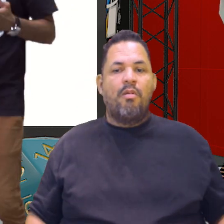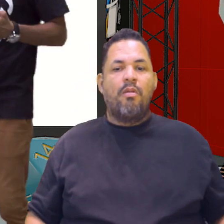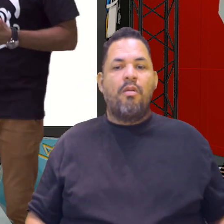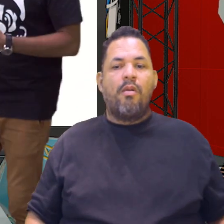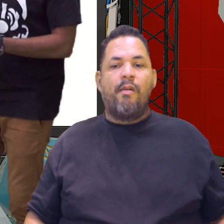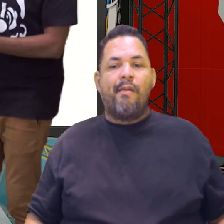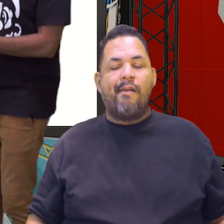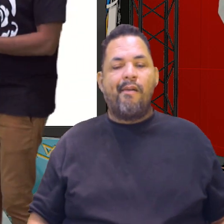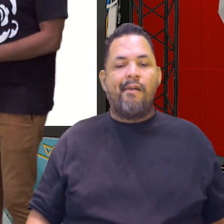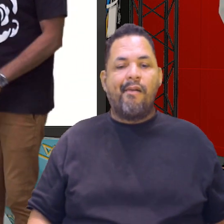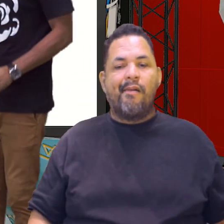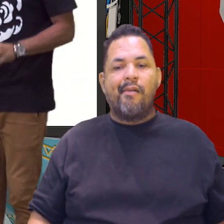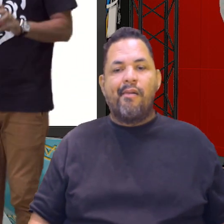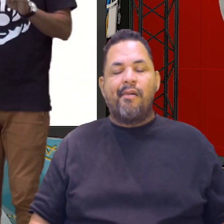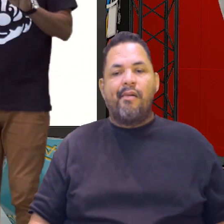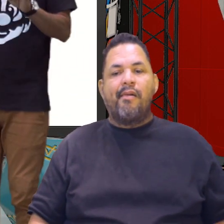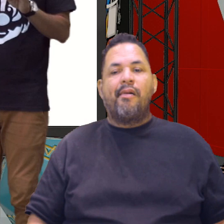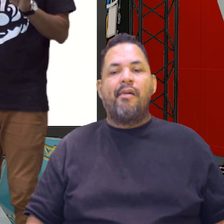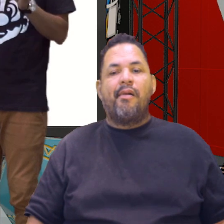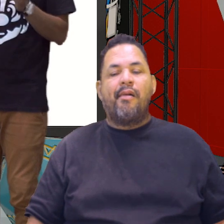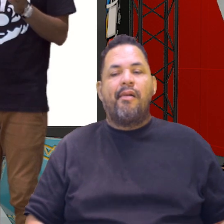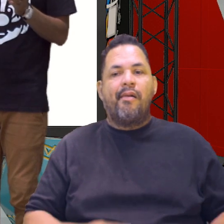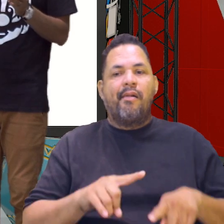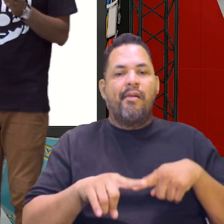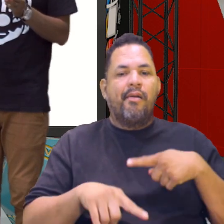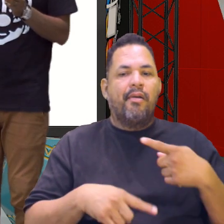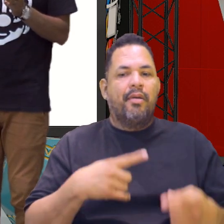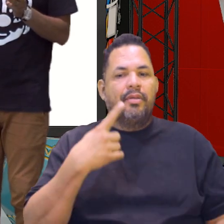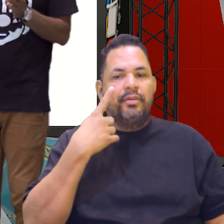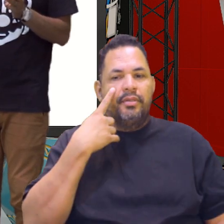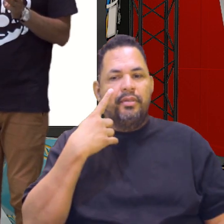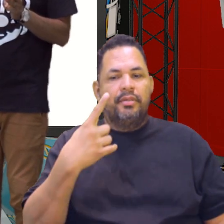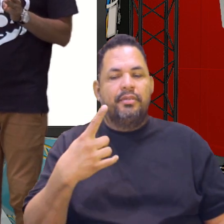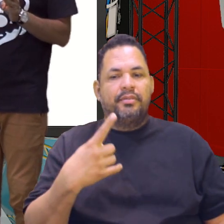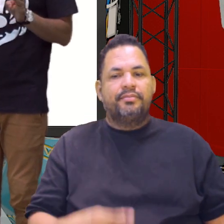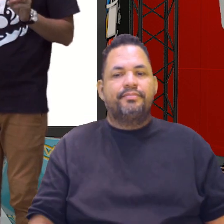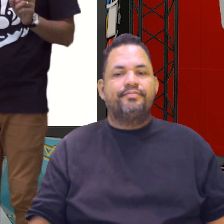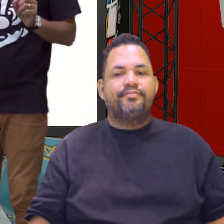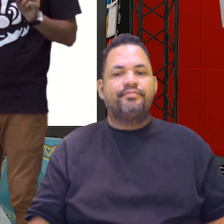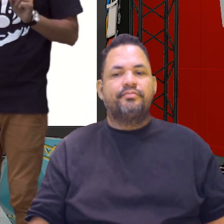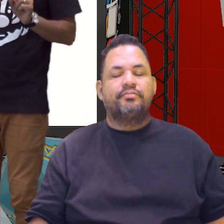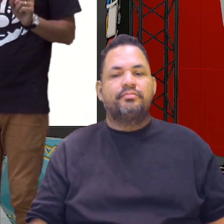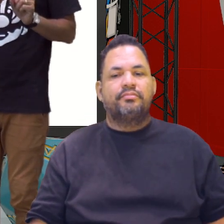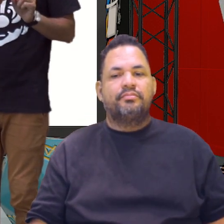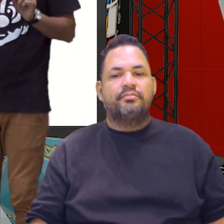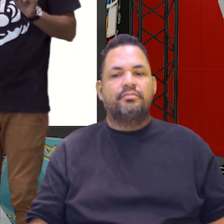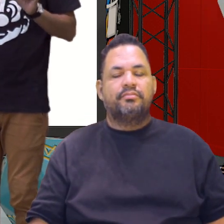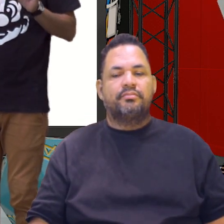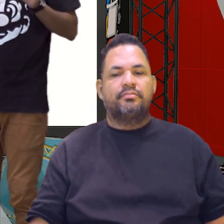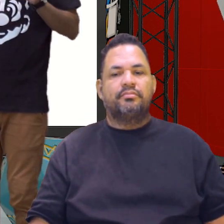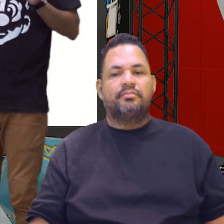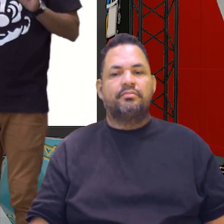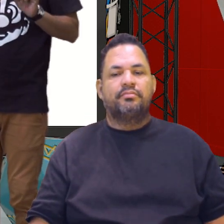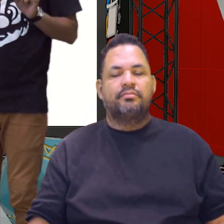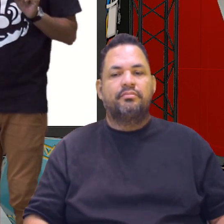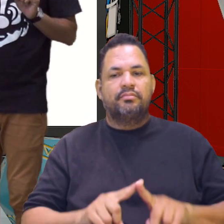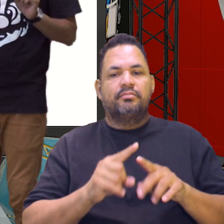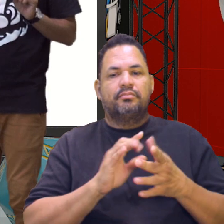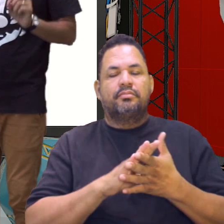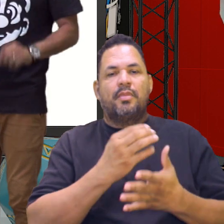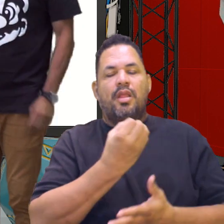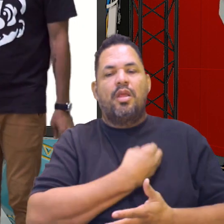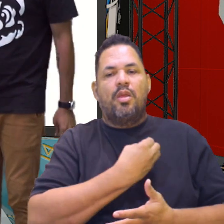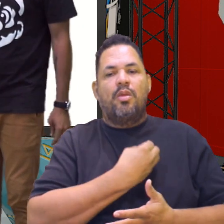E lá embaixo também, né? Vocês vão ver depois, nós não vamos trabalhar números complexos com vocês, mas os